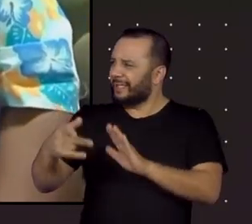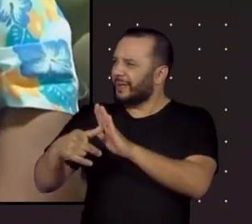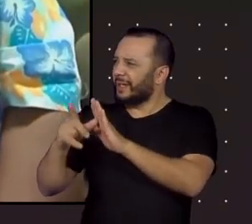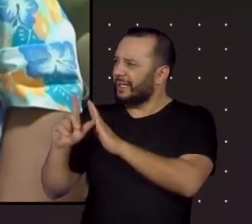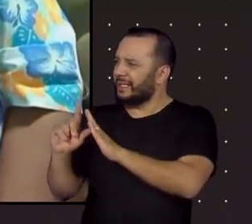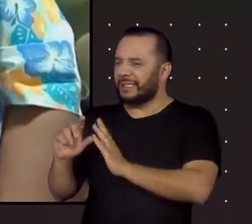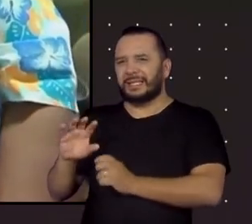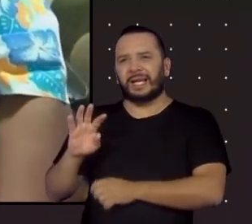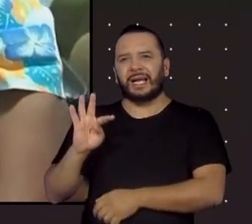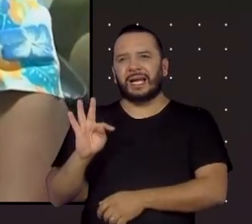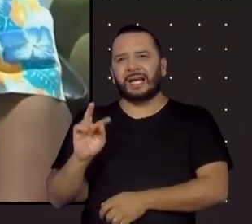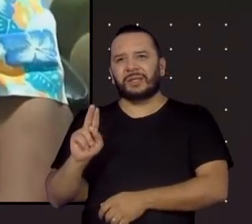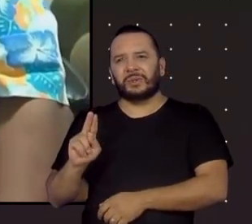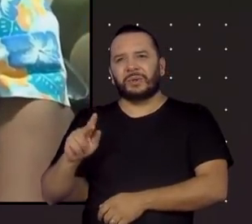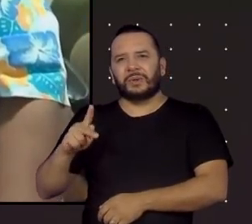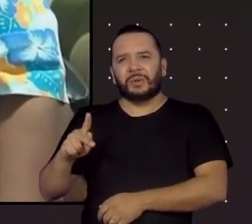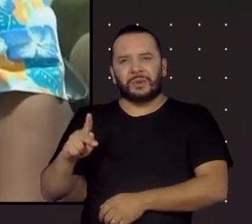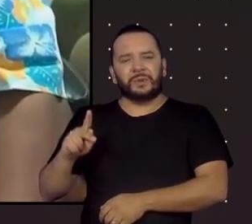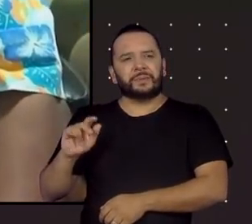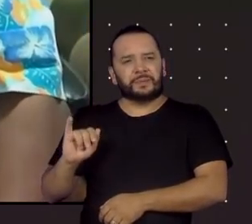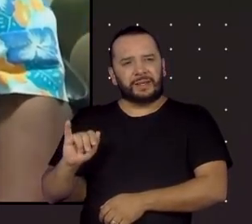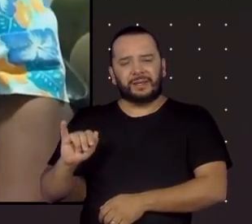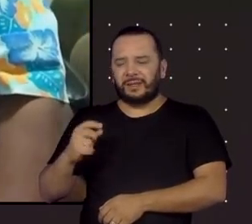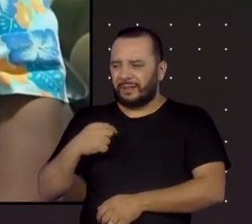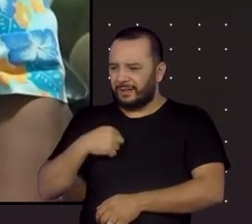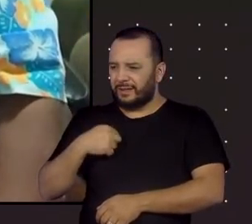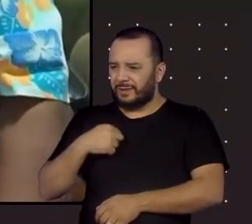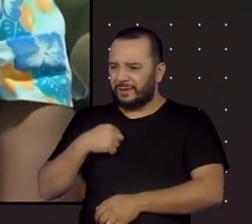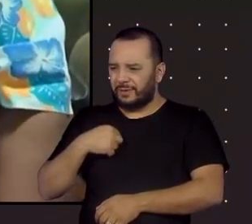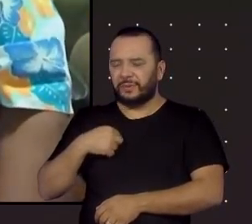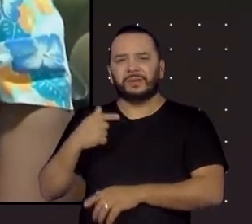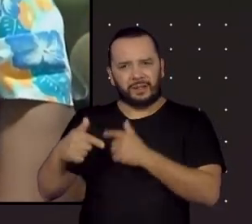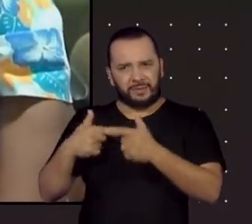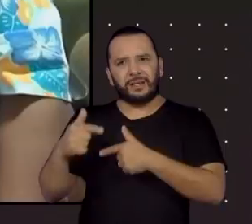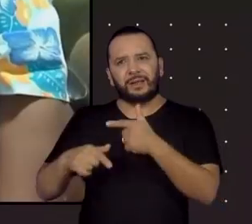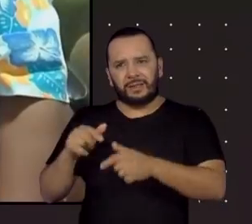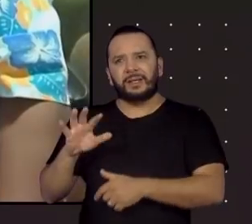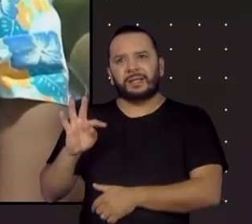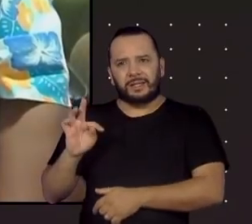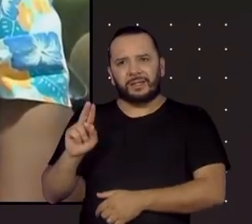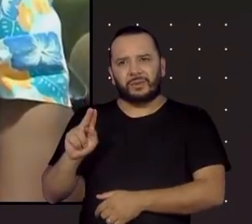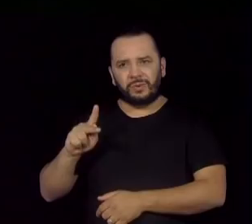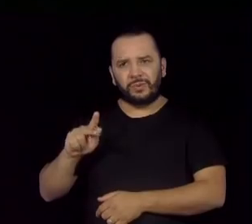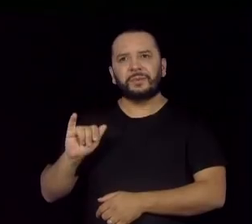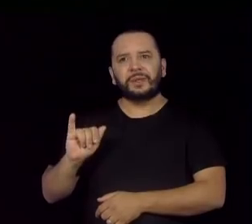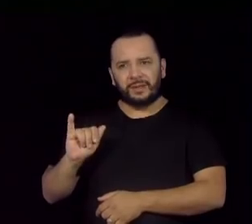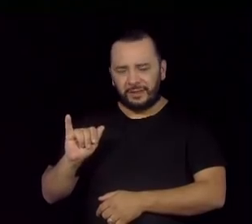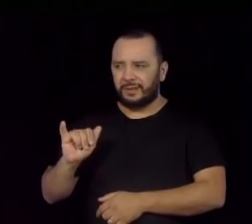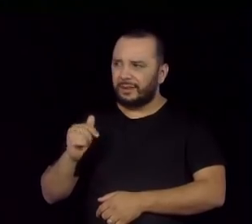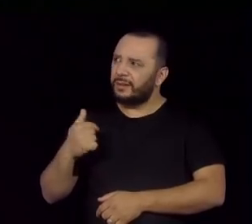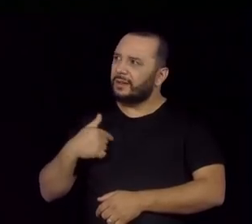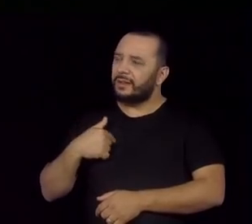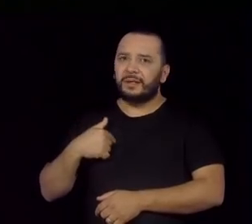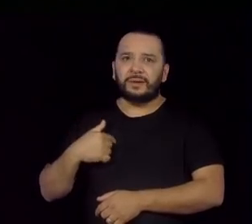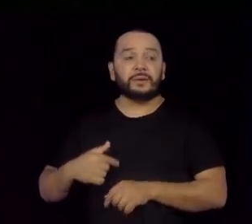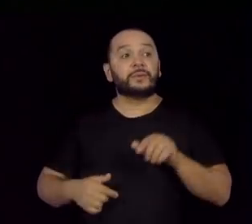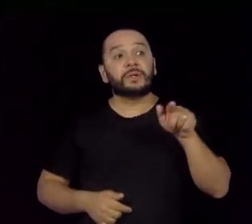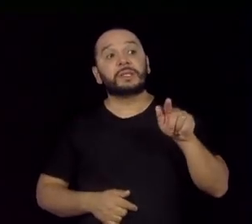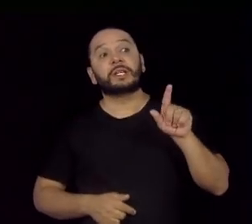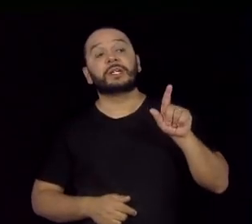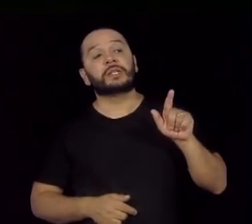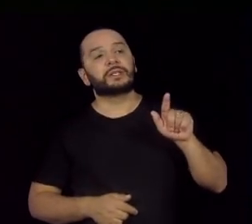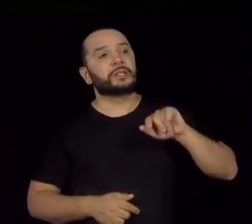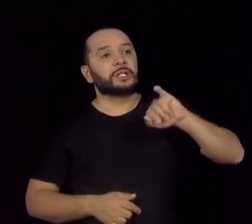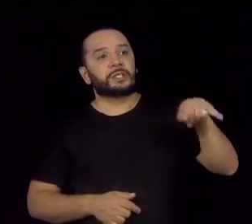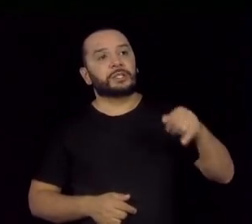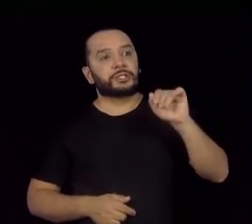pessoal não lembra da TV Tupi, que eu fazia parte do elenco. Eu fiz Jerônimo, o